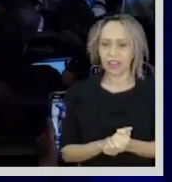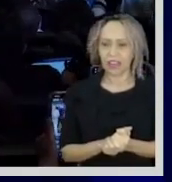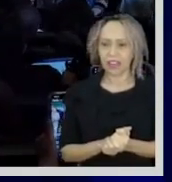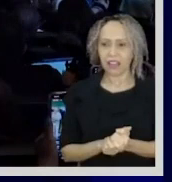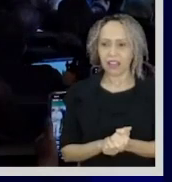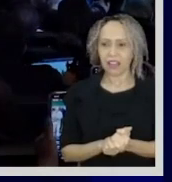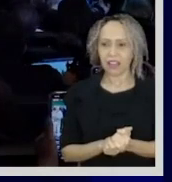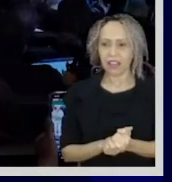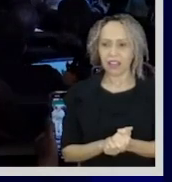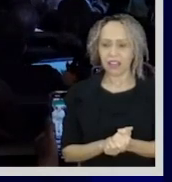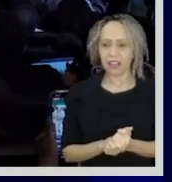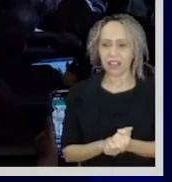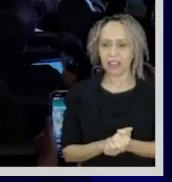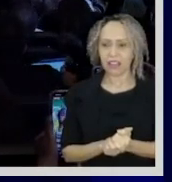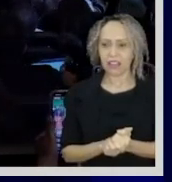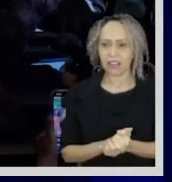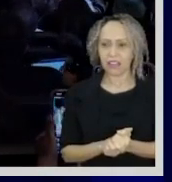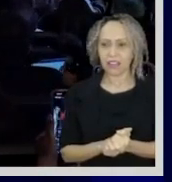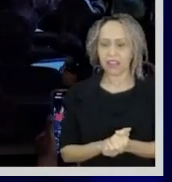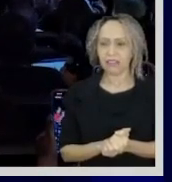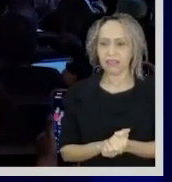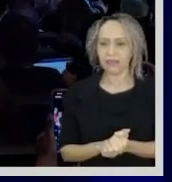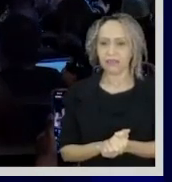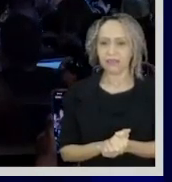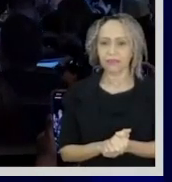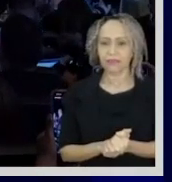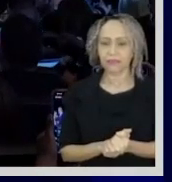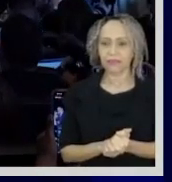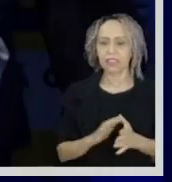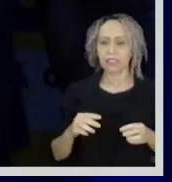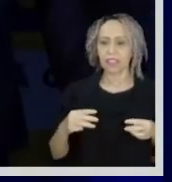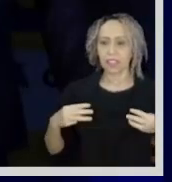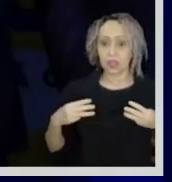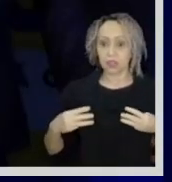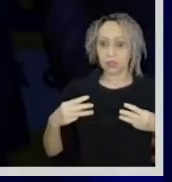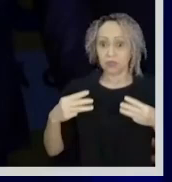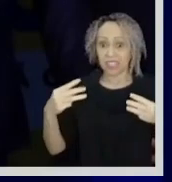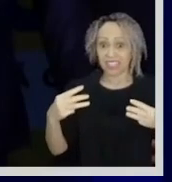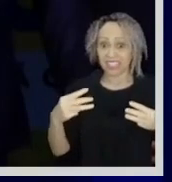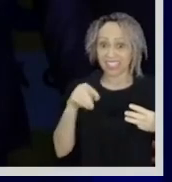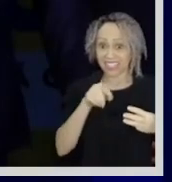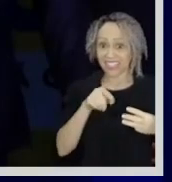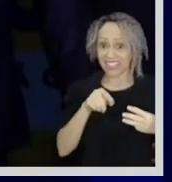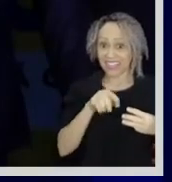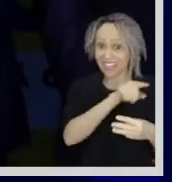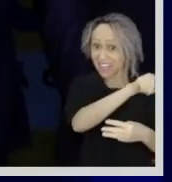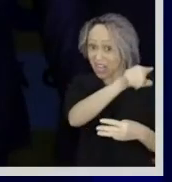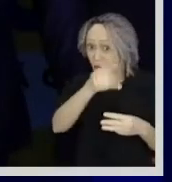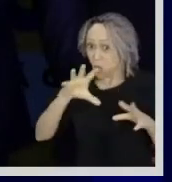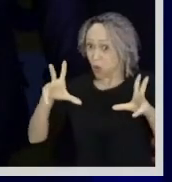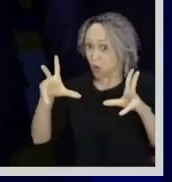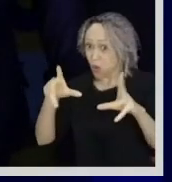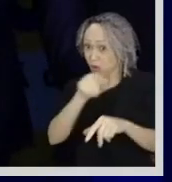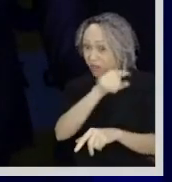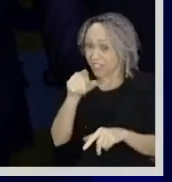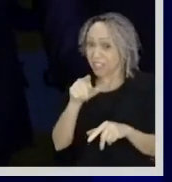trecho, que a gente está vendo União Brasil participando do governo petista. União Brasil, a gente precisa lembrar, o que é a União Brasil? Era